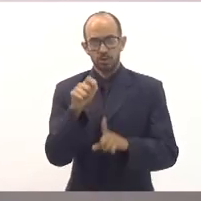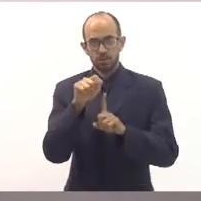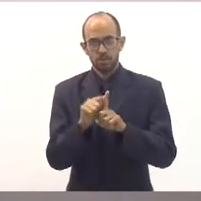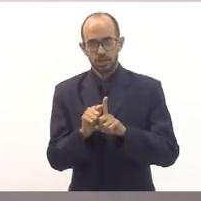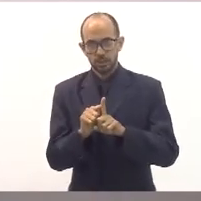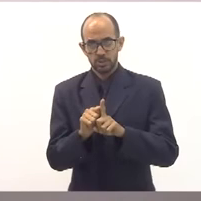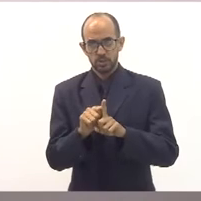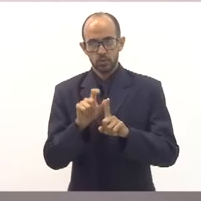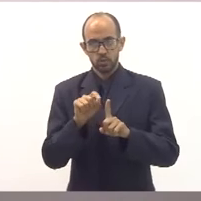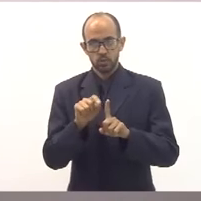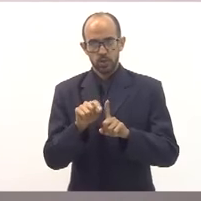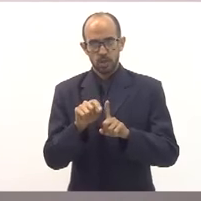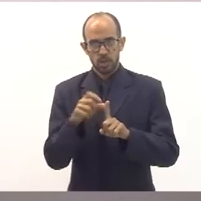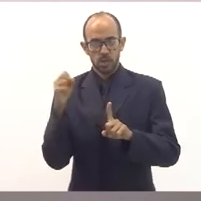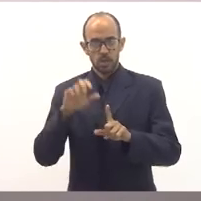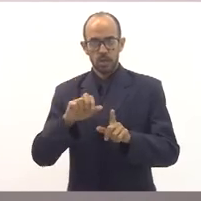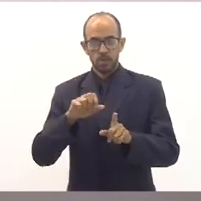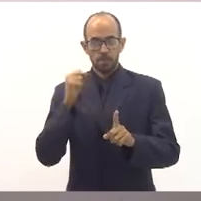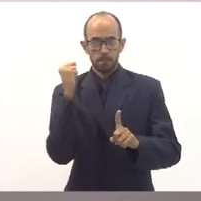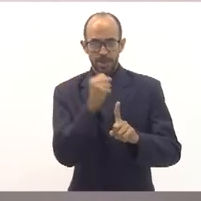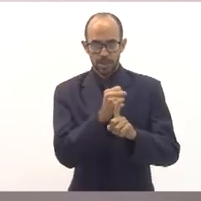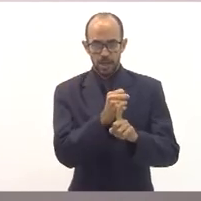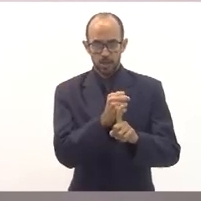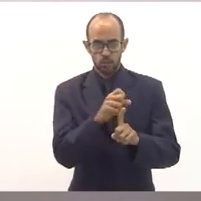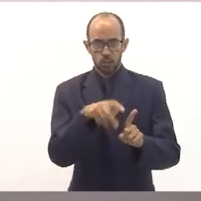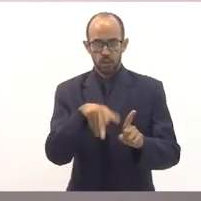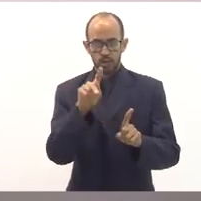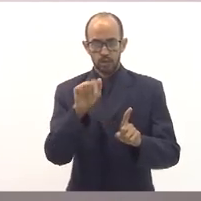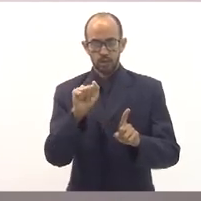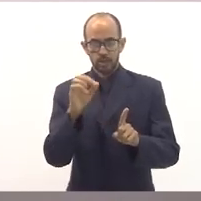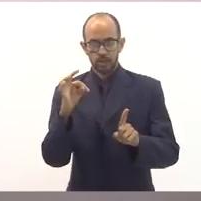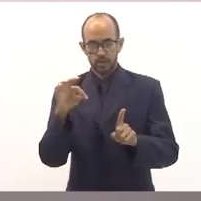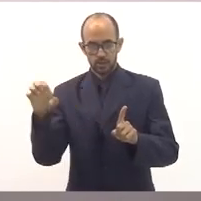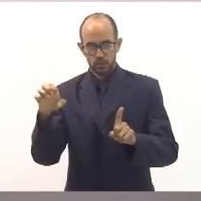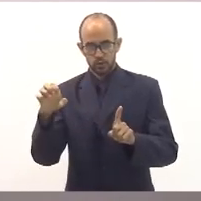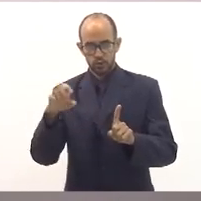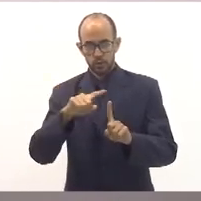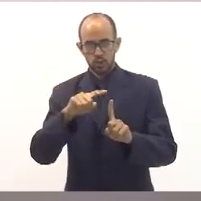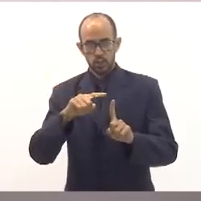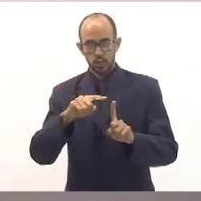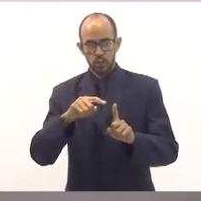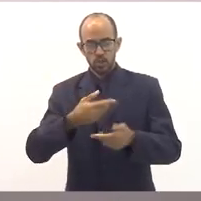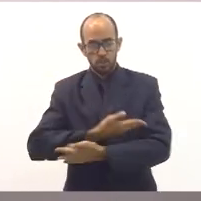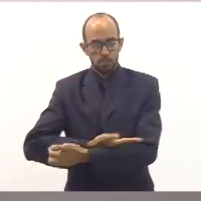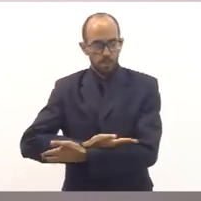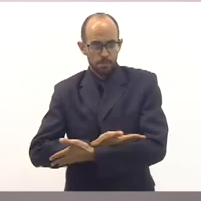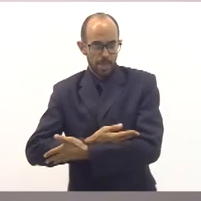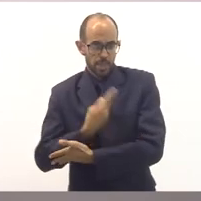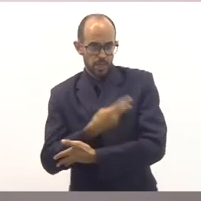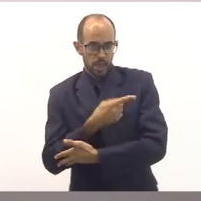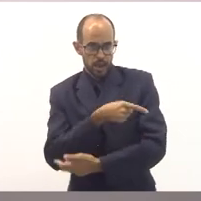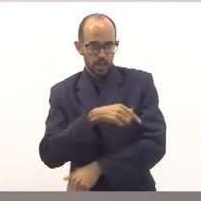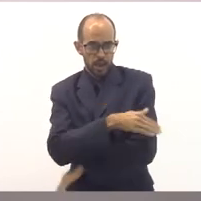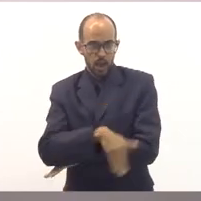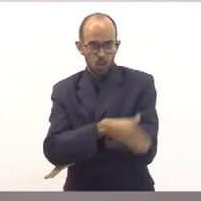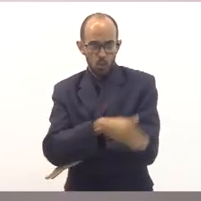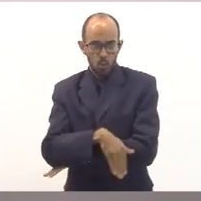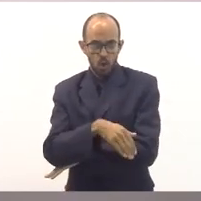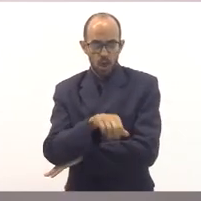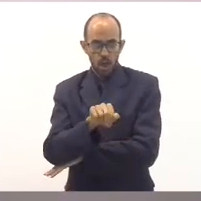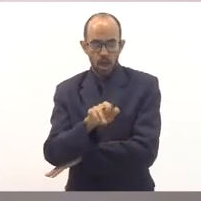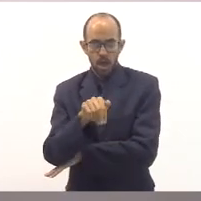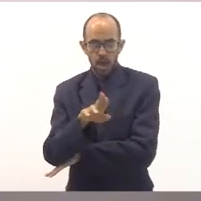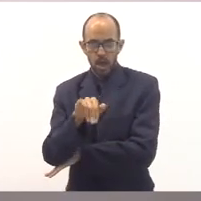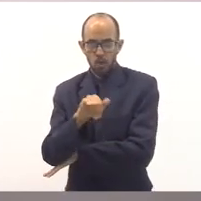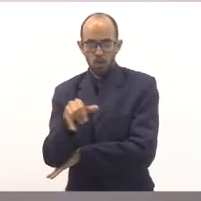meses que ceifar a vida da Kate e do seu bebê na rua a Rua Araújo Leitão né